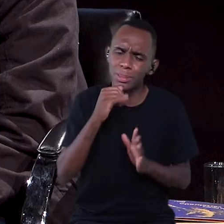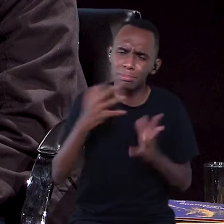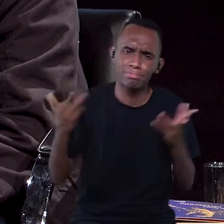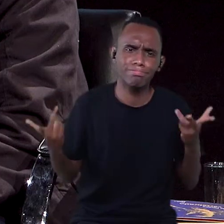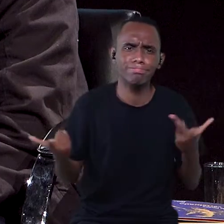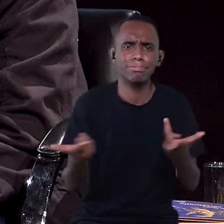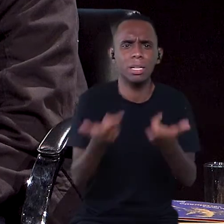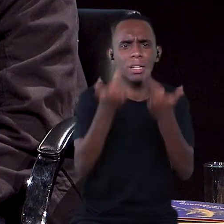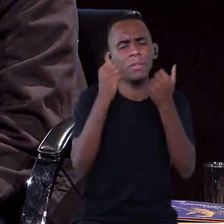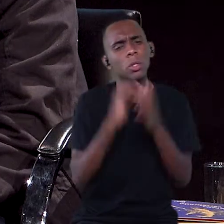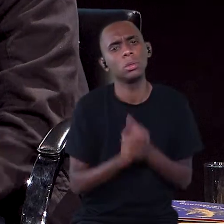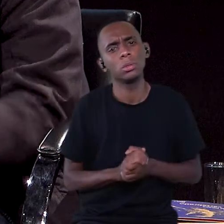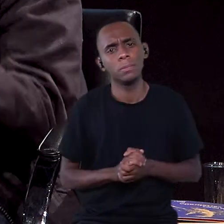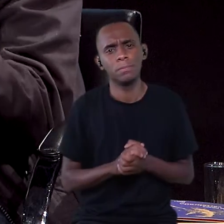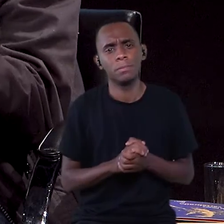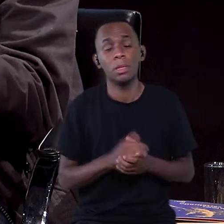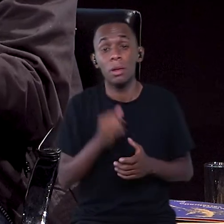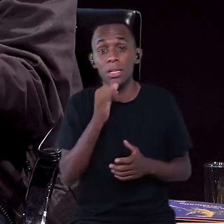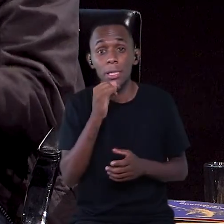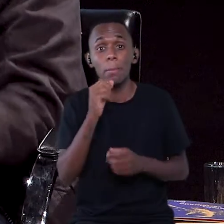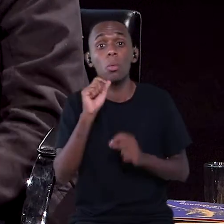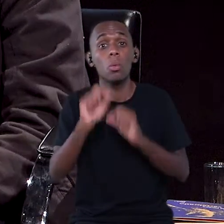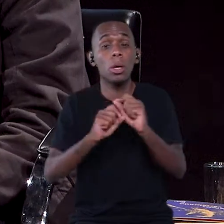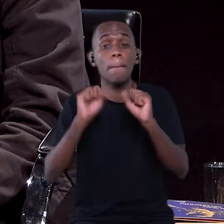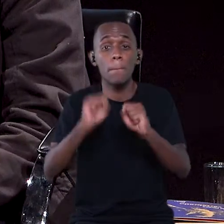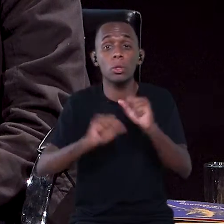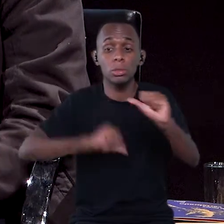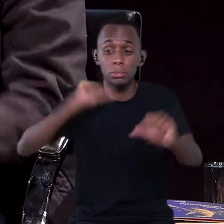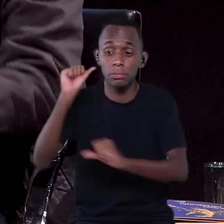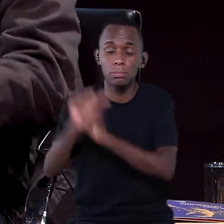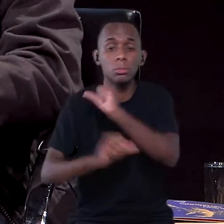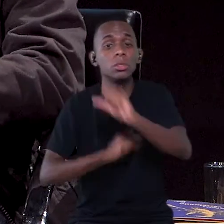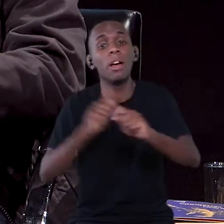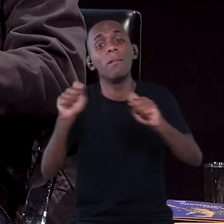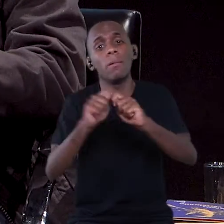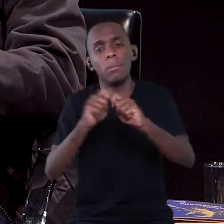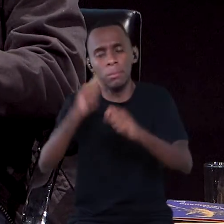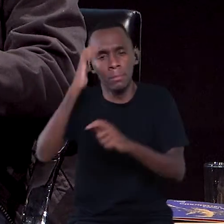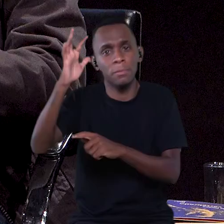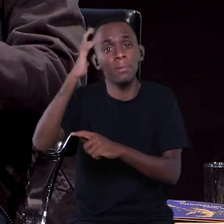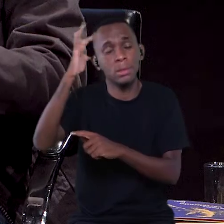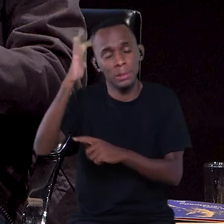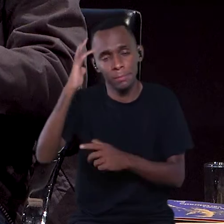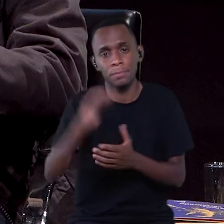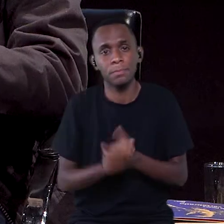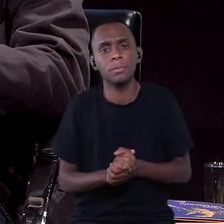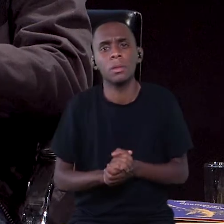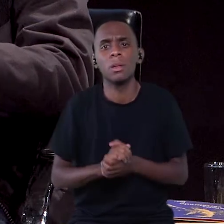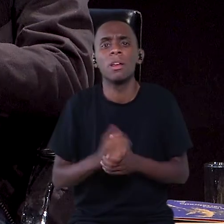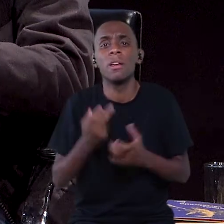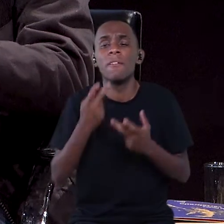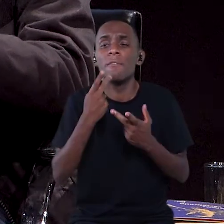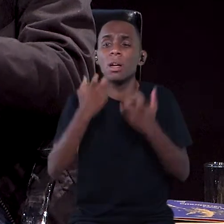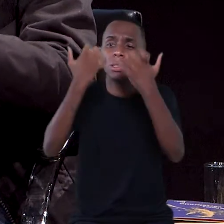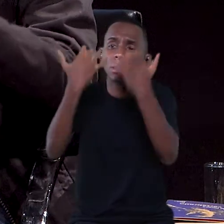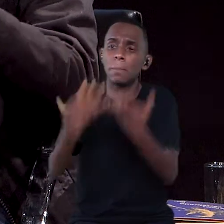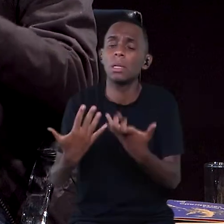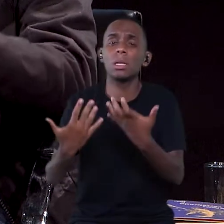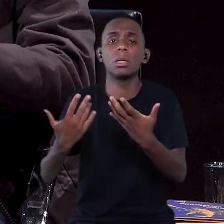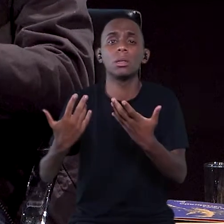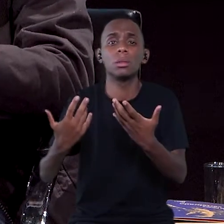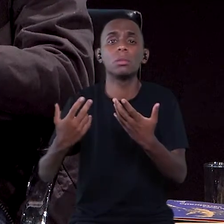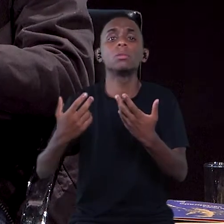Chão. E dá um exemplo do que pode ser feito ficcionalmente. Ele narra a prisão de um líder